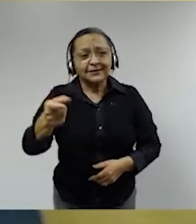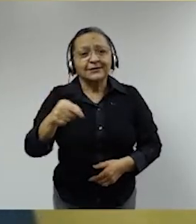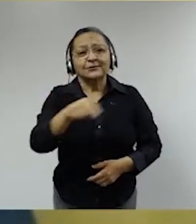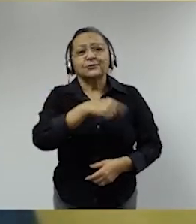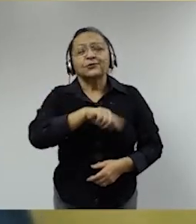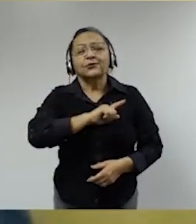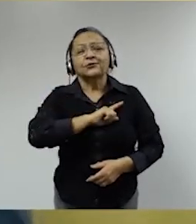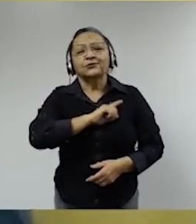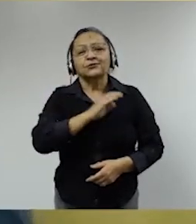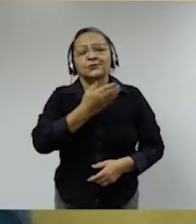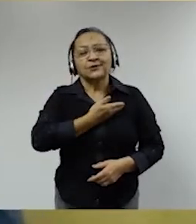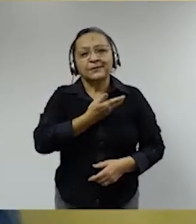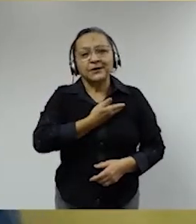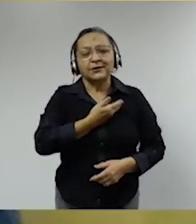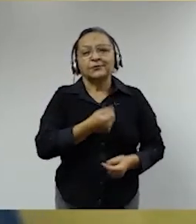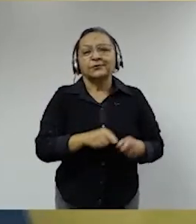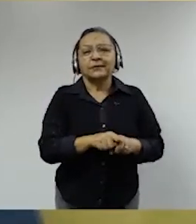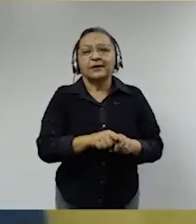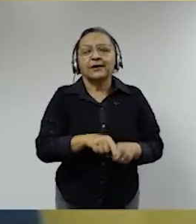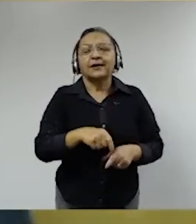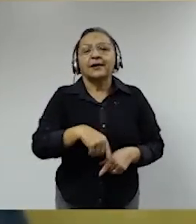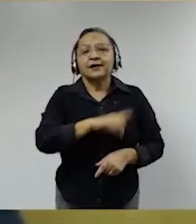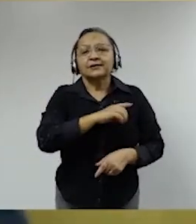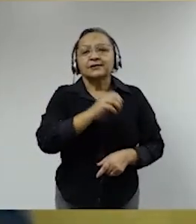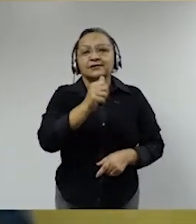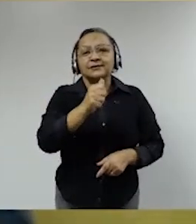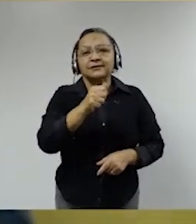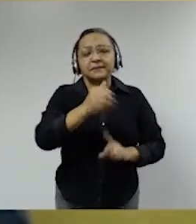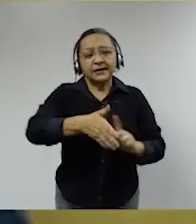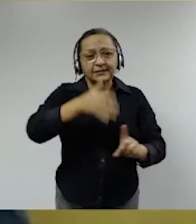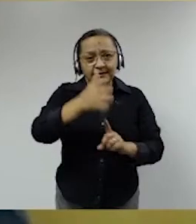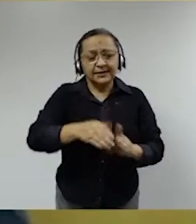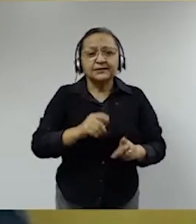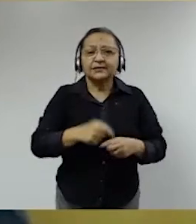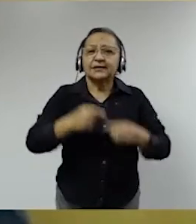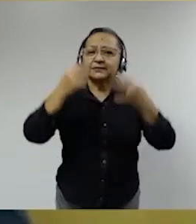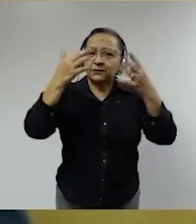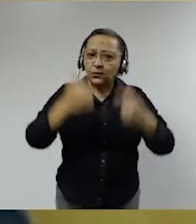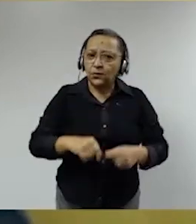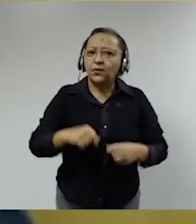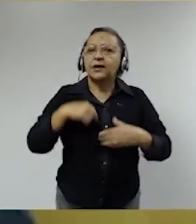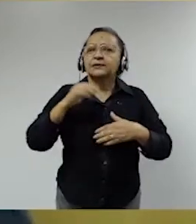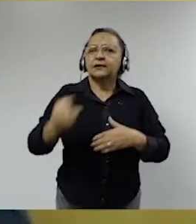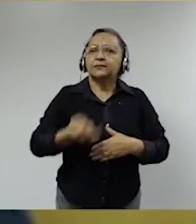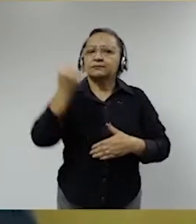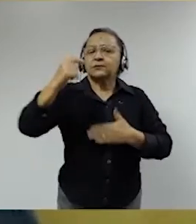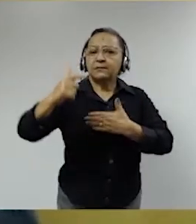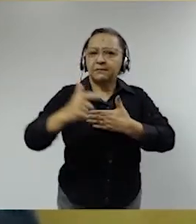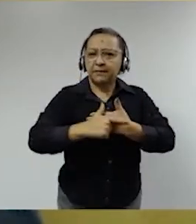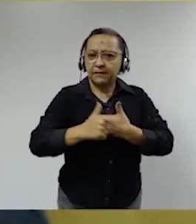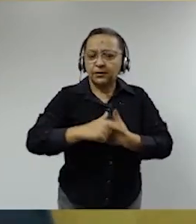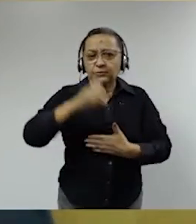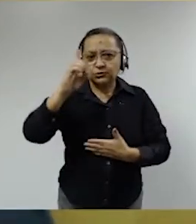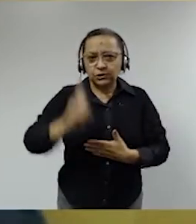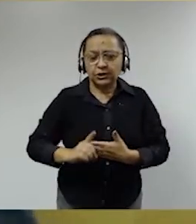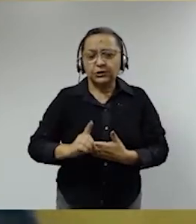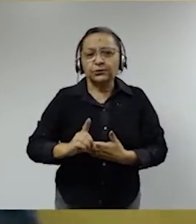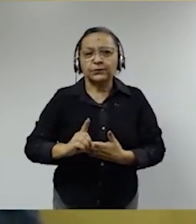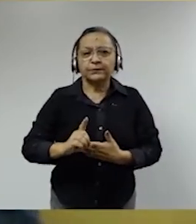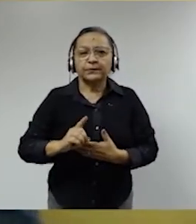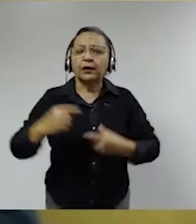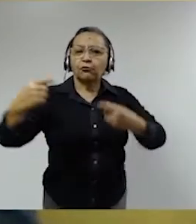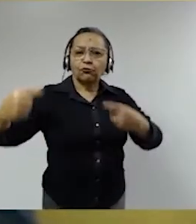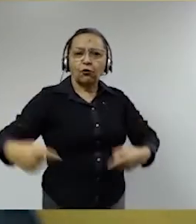esse apanhado da função do direito da concorrência, do papel do Conselho Administrativo de Defesa Econômica, e aí só, né,